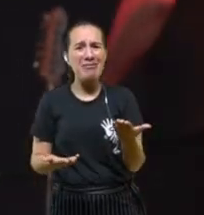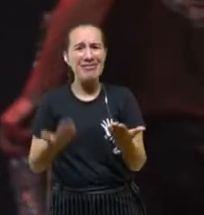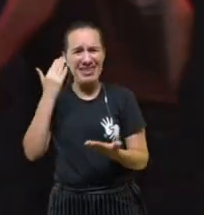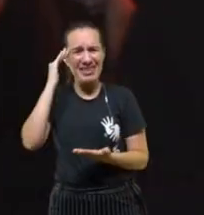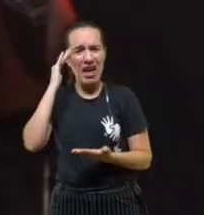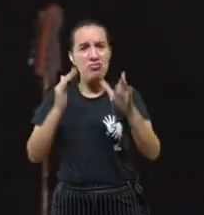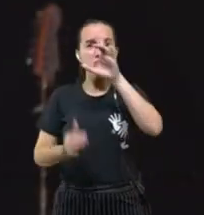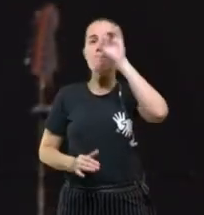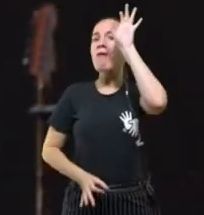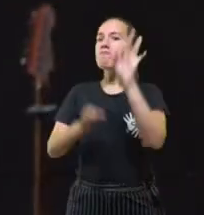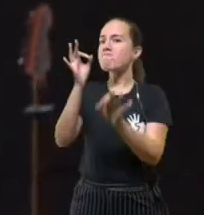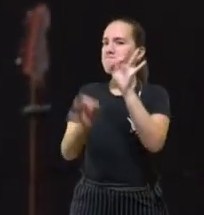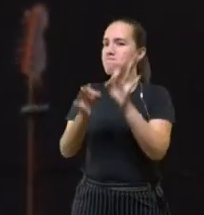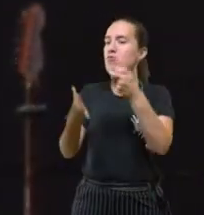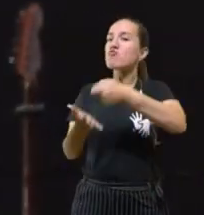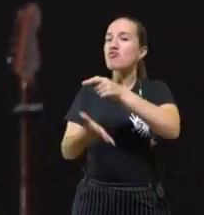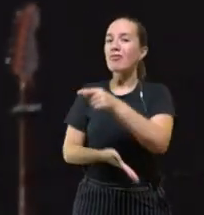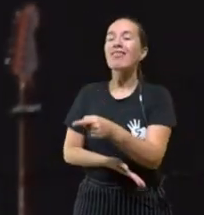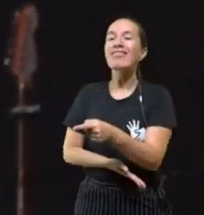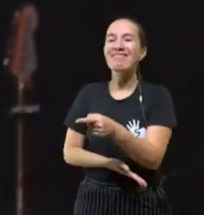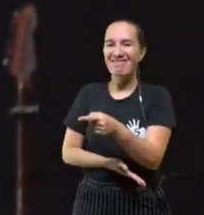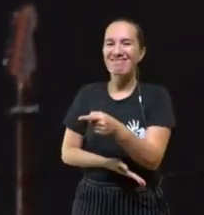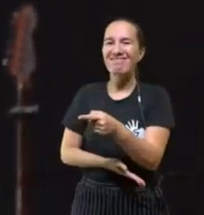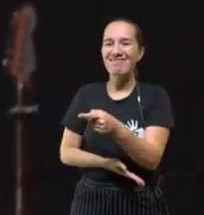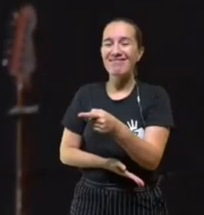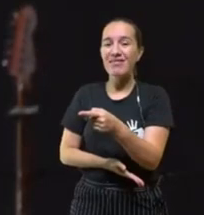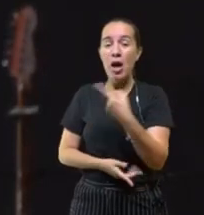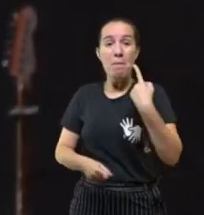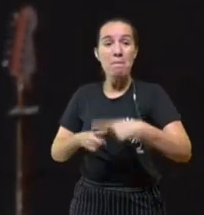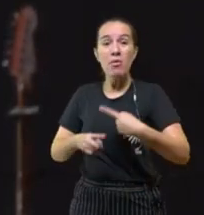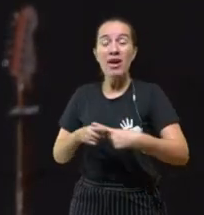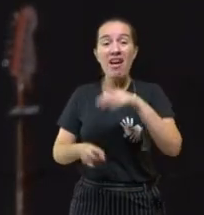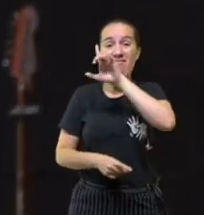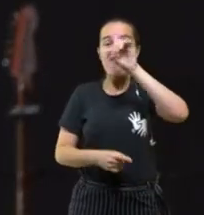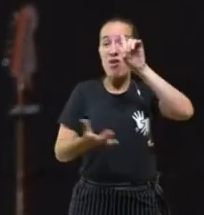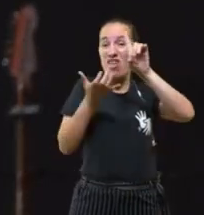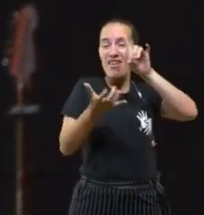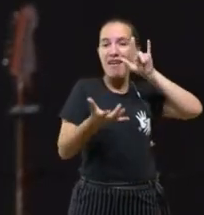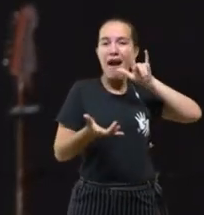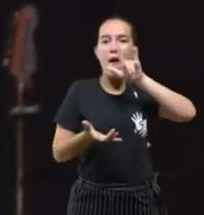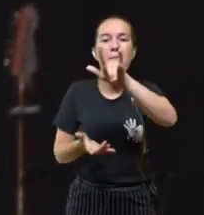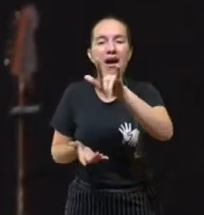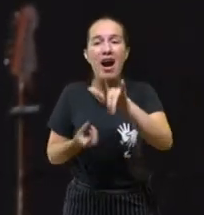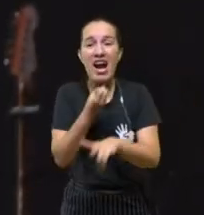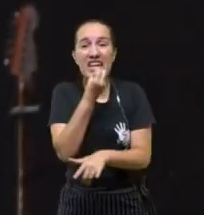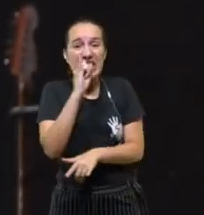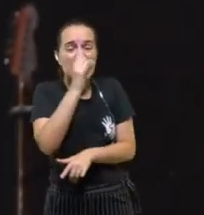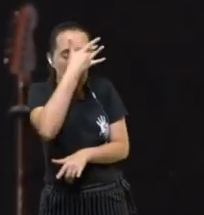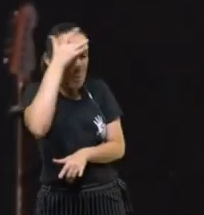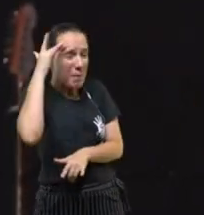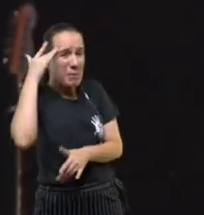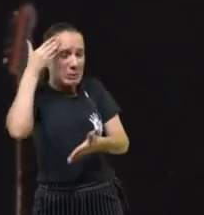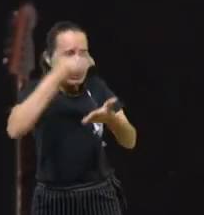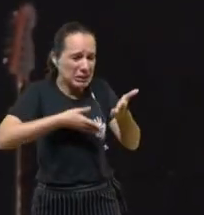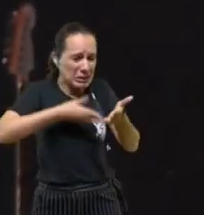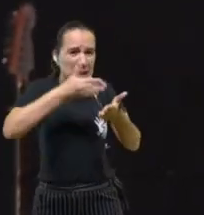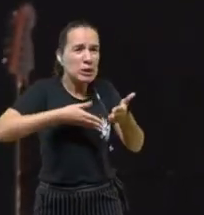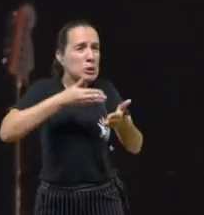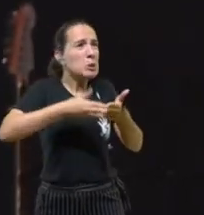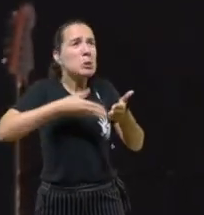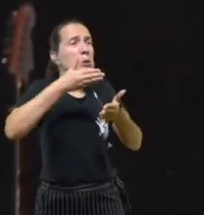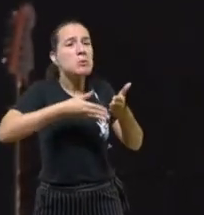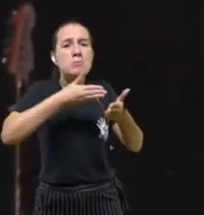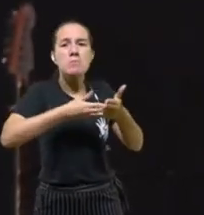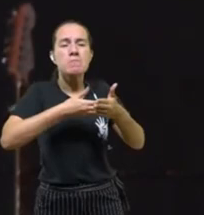do Senhor, porque isso impede amor, isso interfere no amor